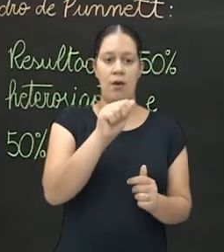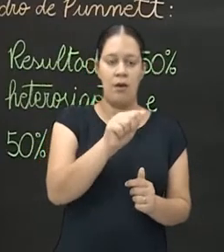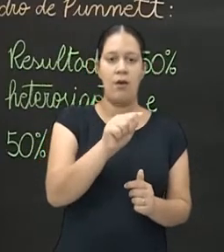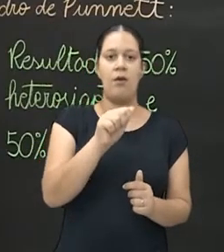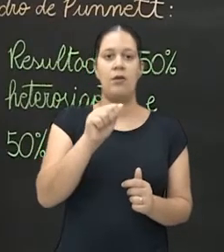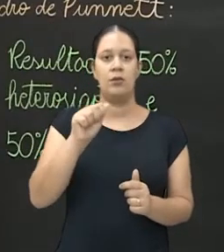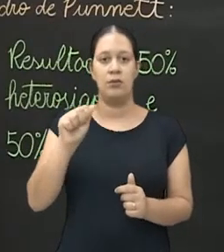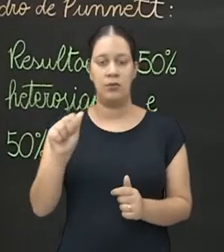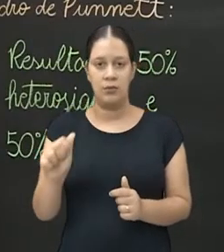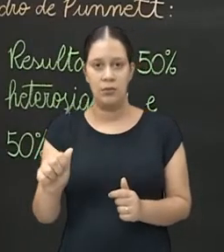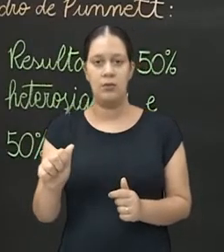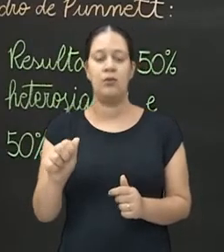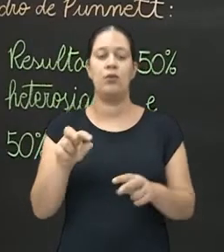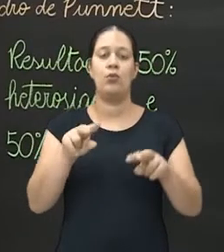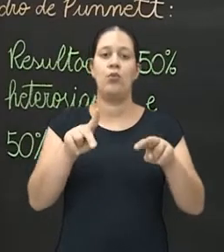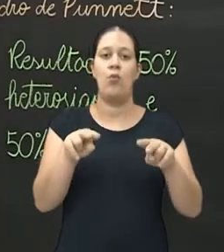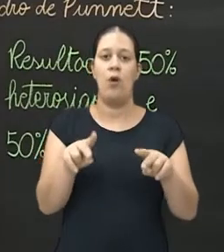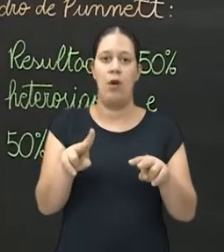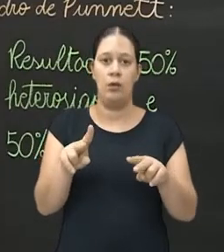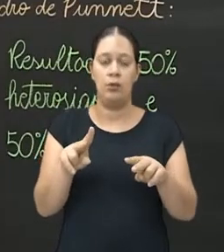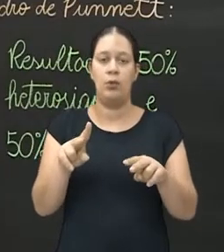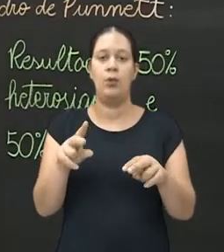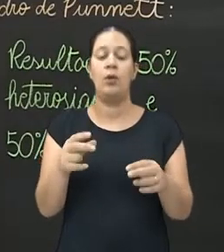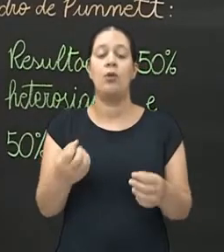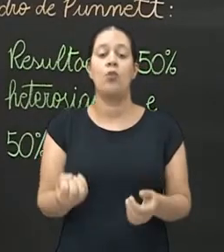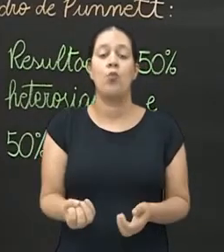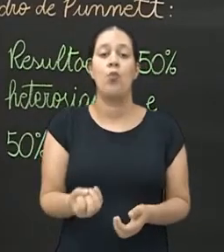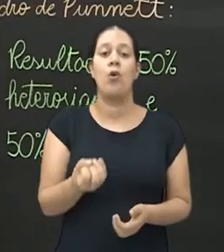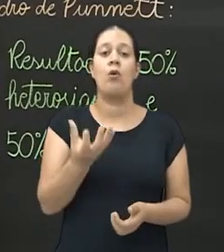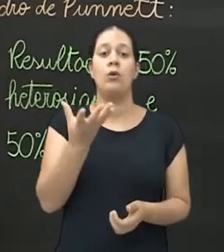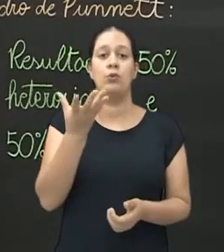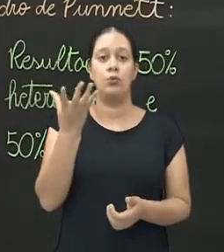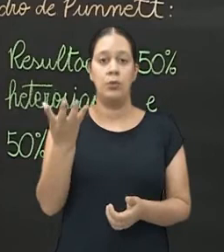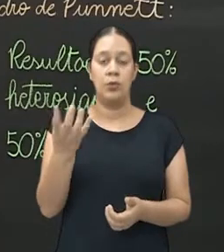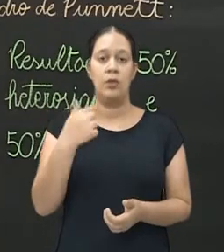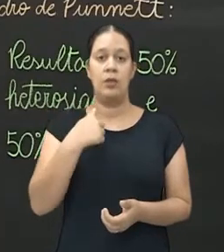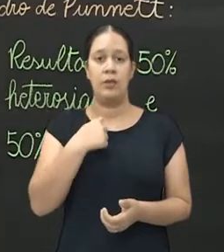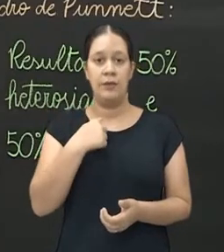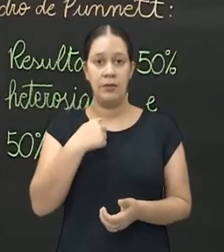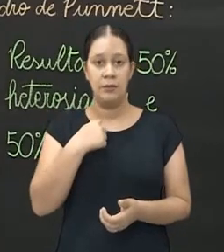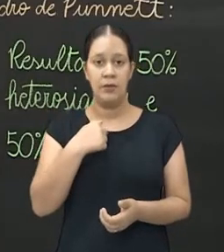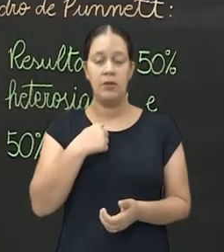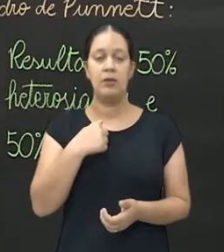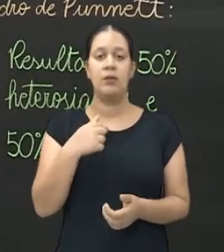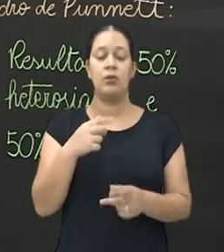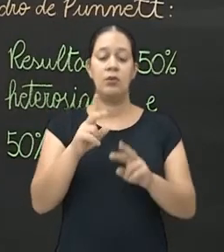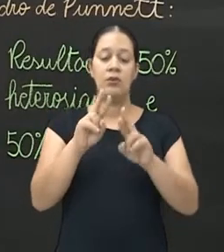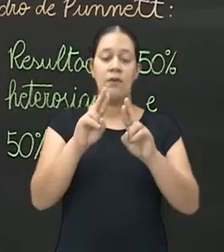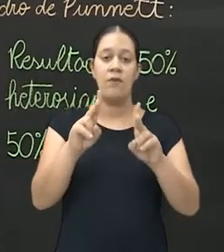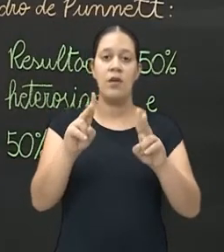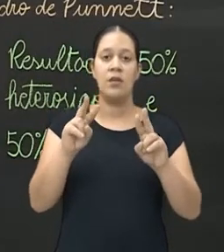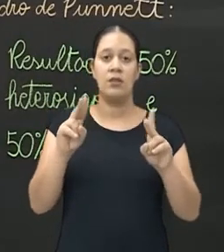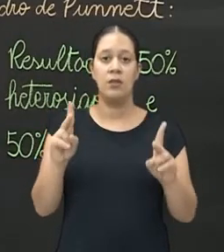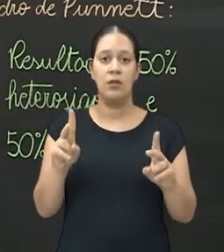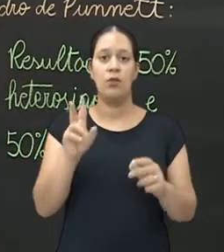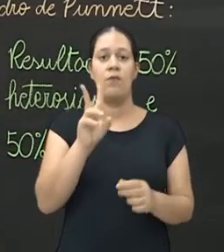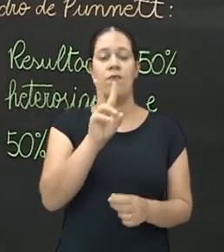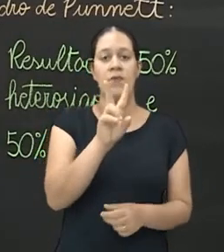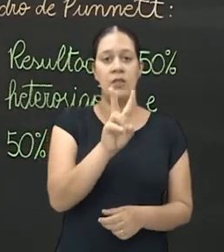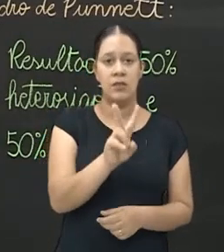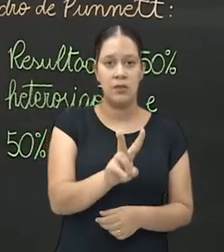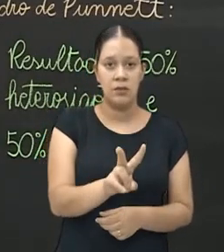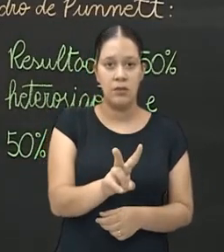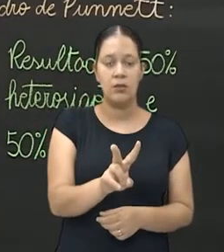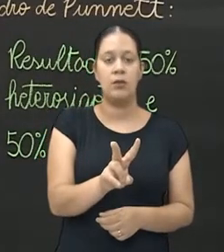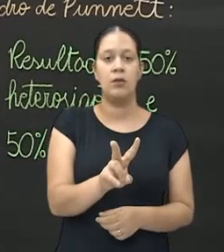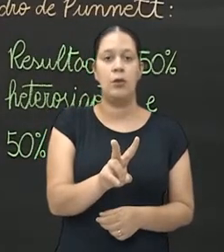Azinho, homo, genes iguais. E quando eu tenho um par de genes diferentes, um Vzão,